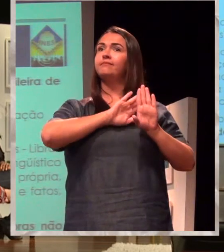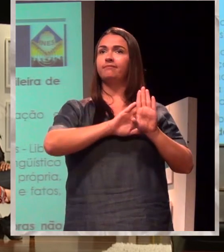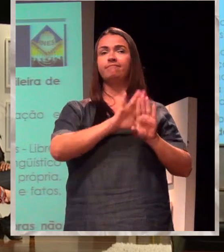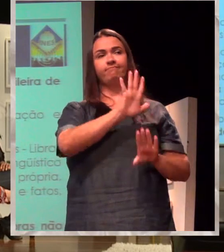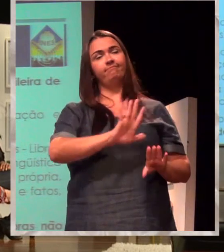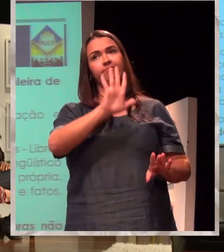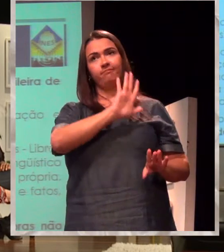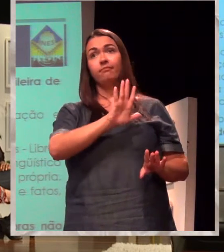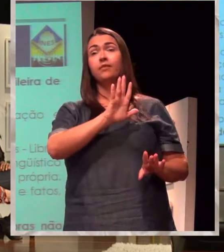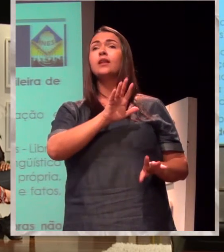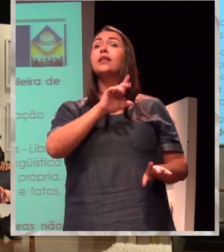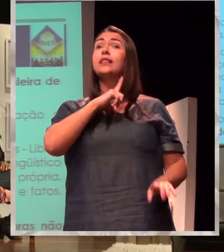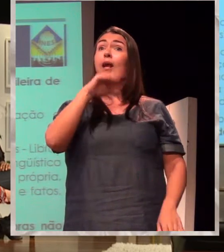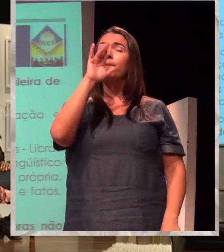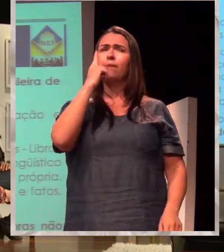ainda mais